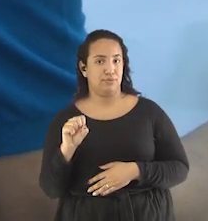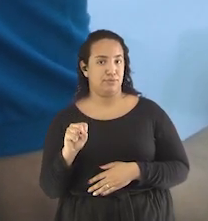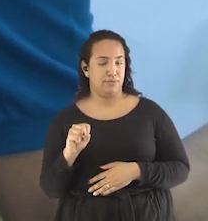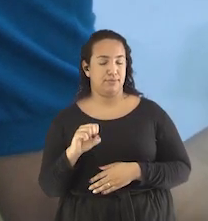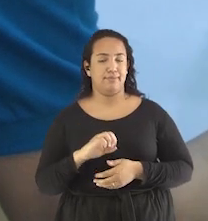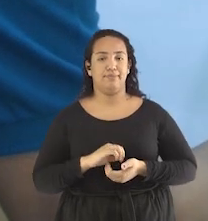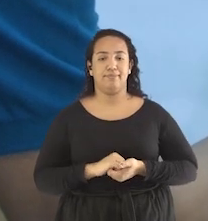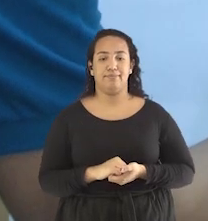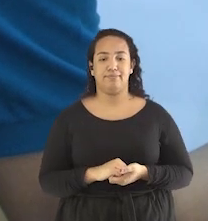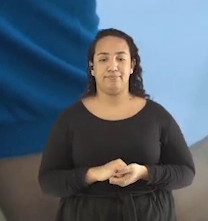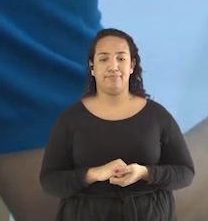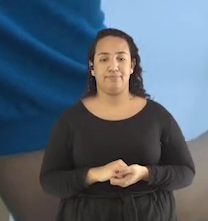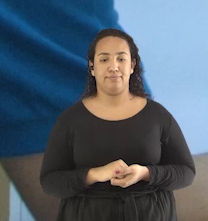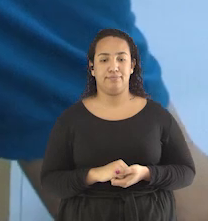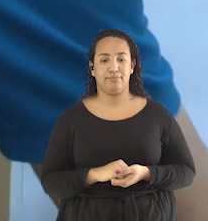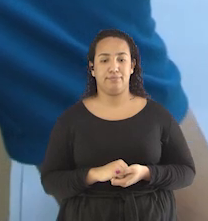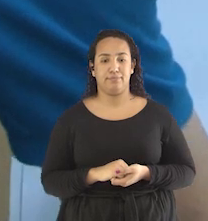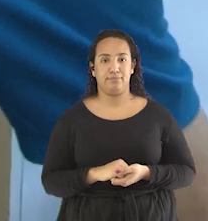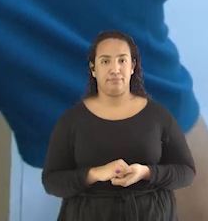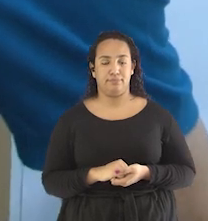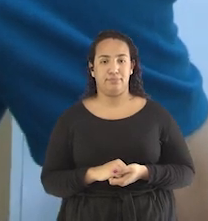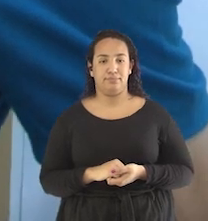E 2